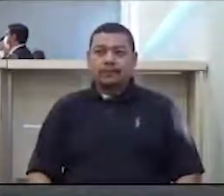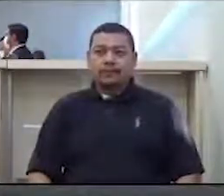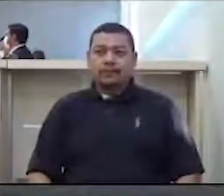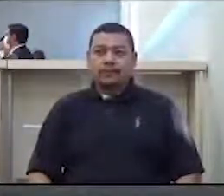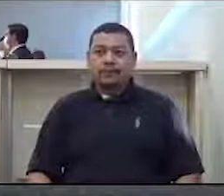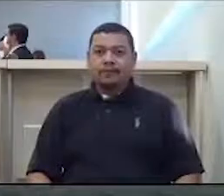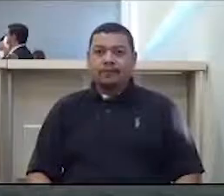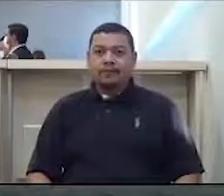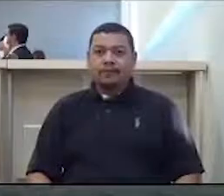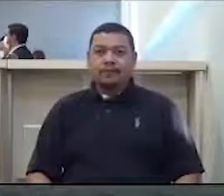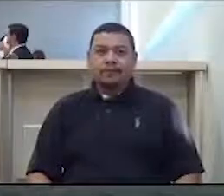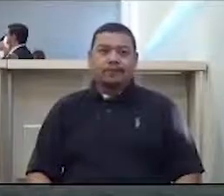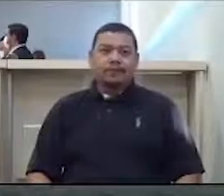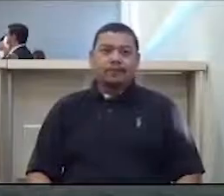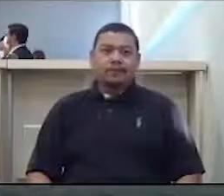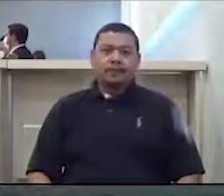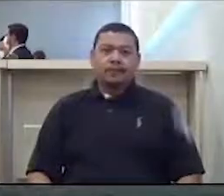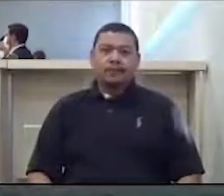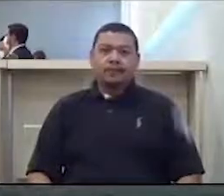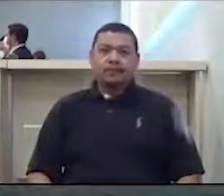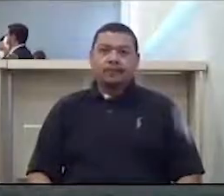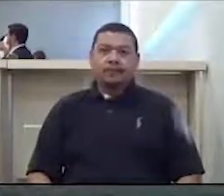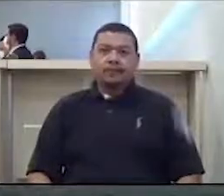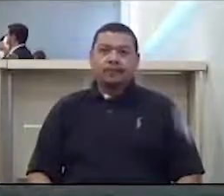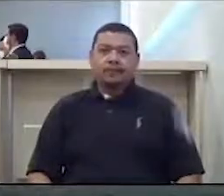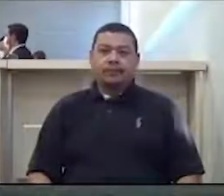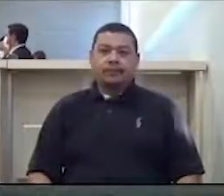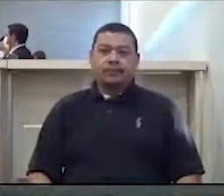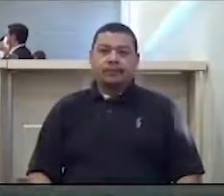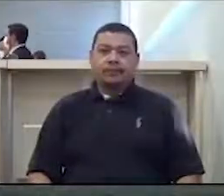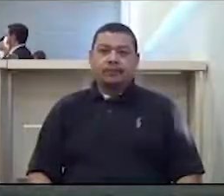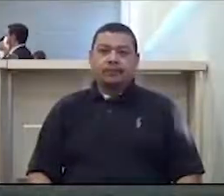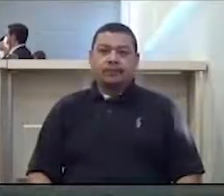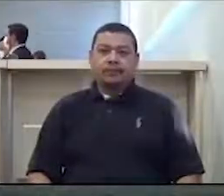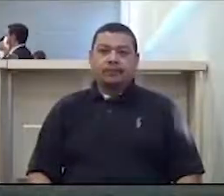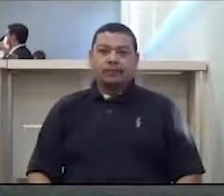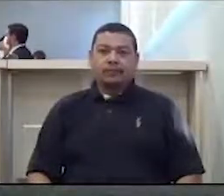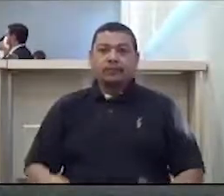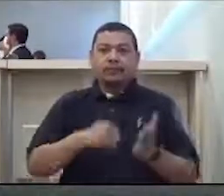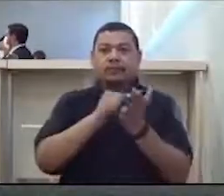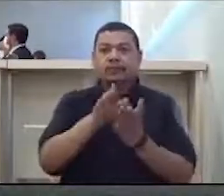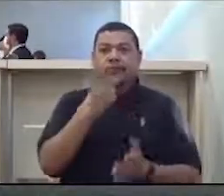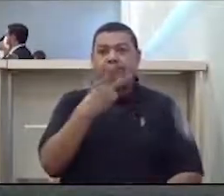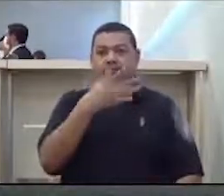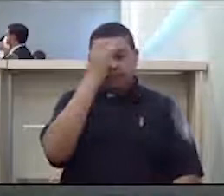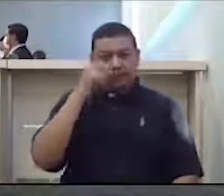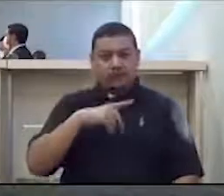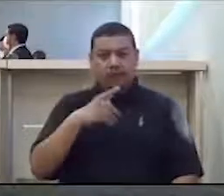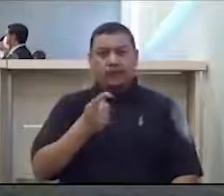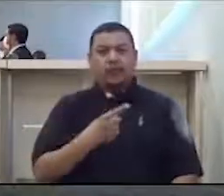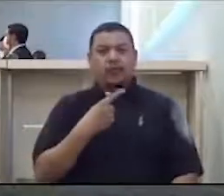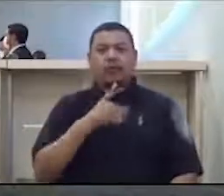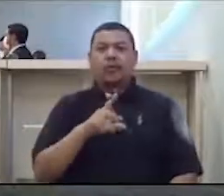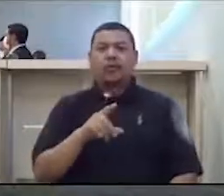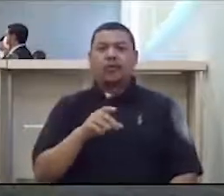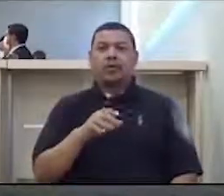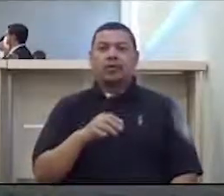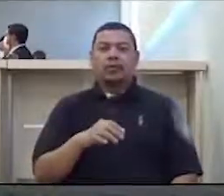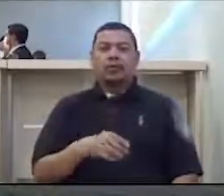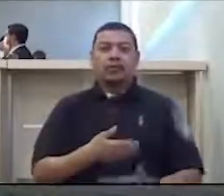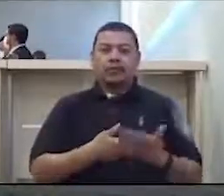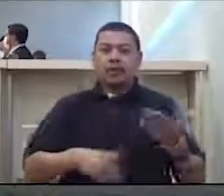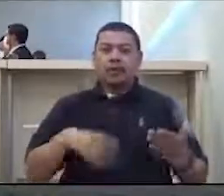na véspera dos trabalhadores. Uma seletivo e a outra tem uma